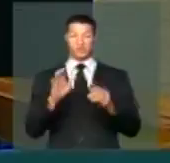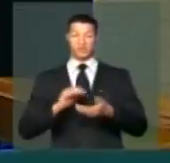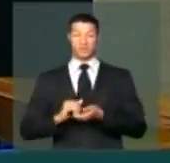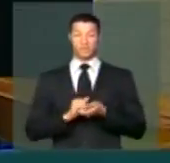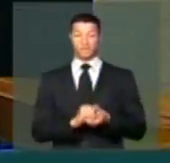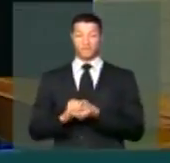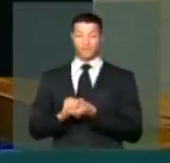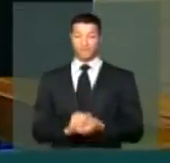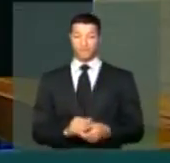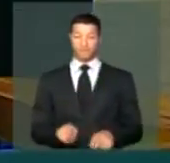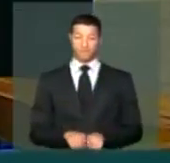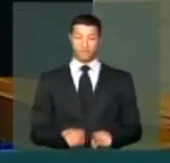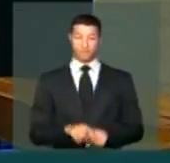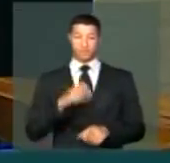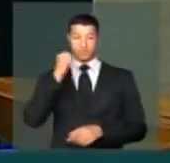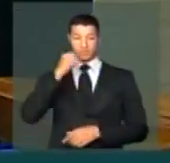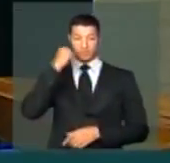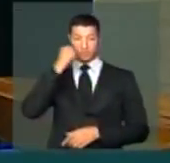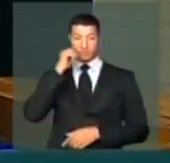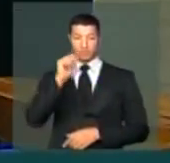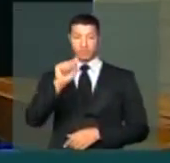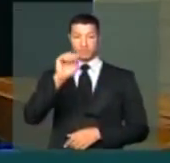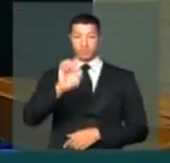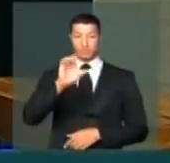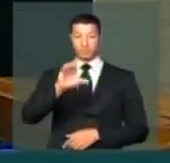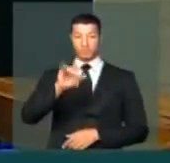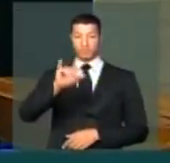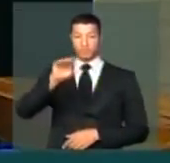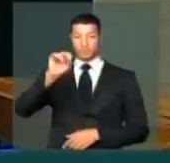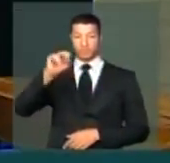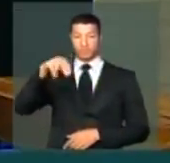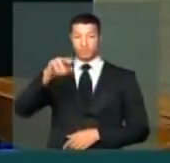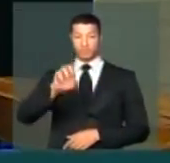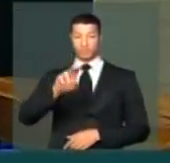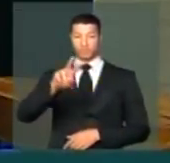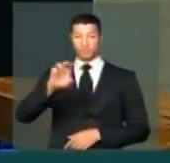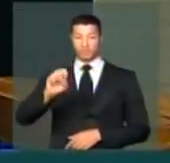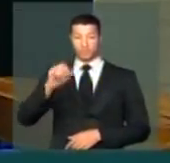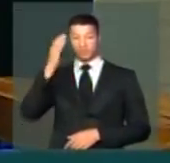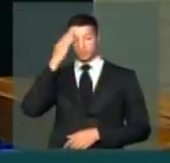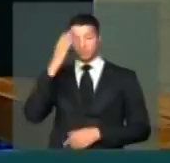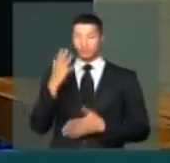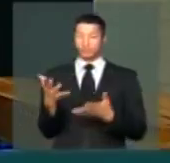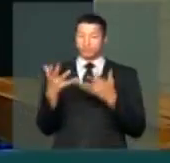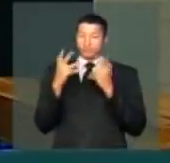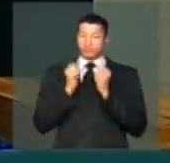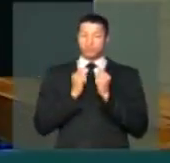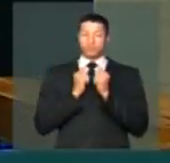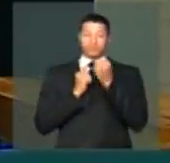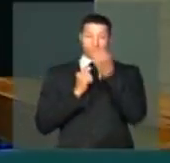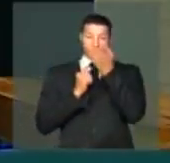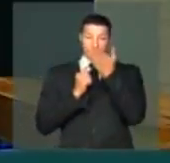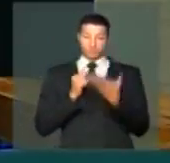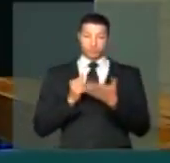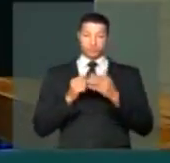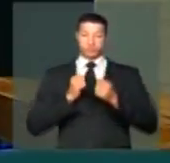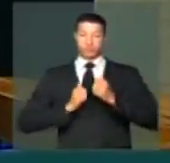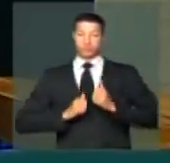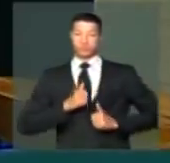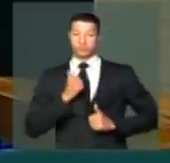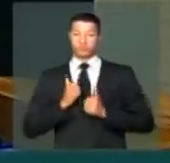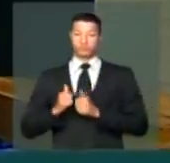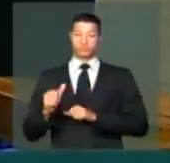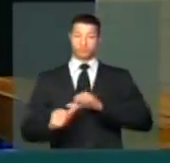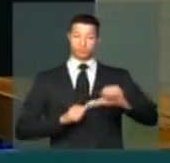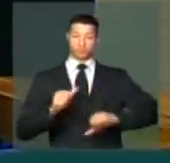cumprimentos também ao Senador Aécio Neves que soube incorporar muito bem o Anseio de